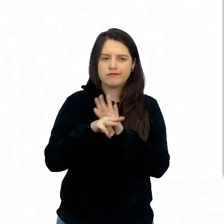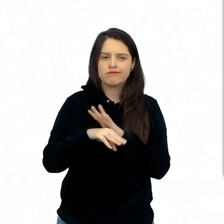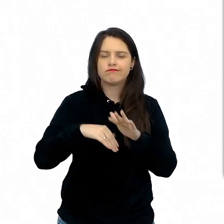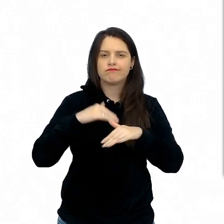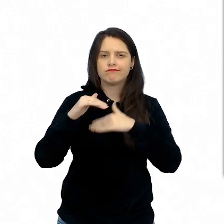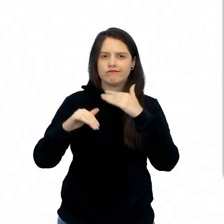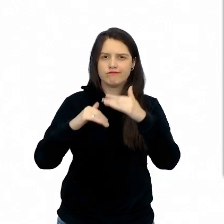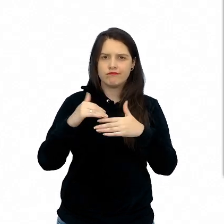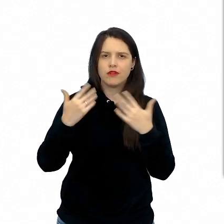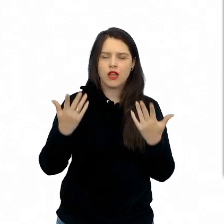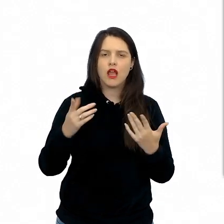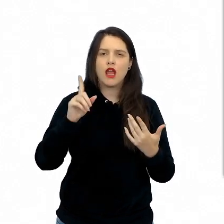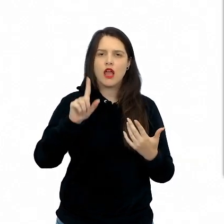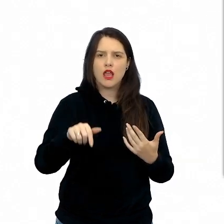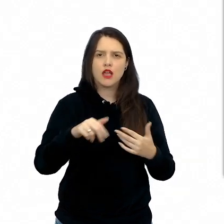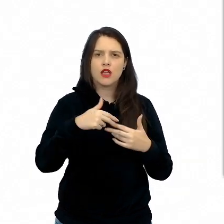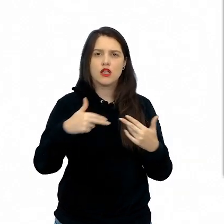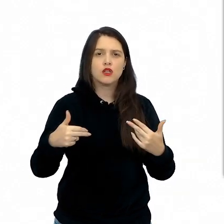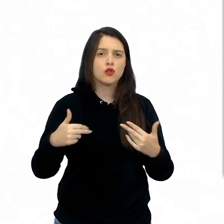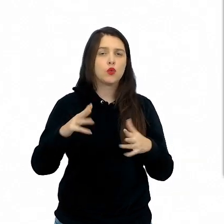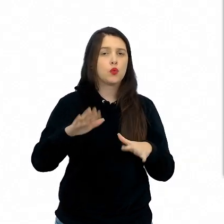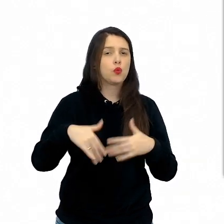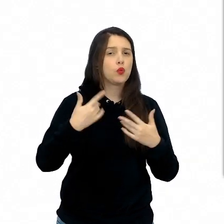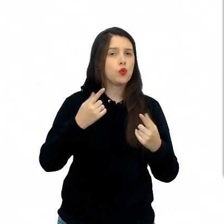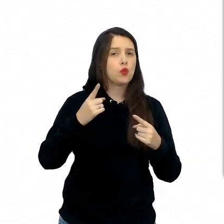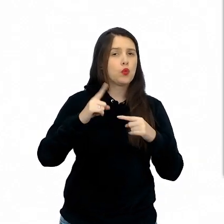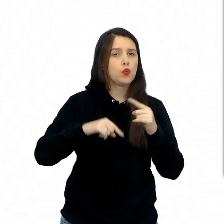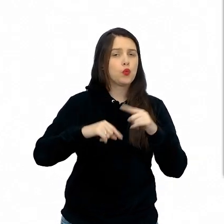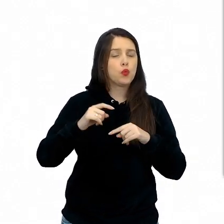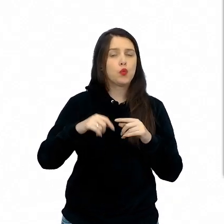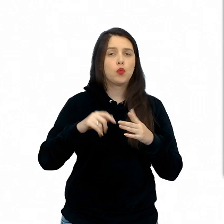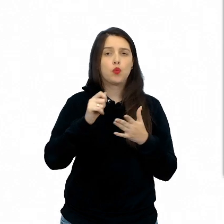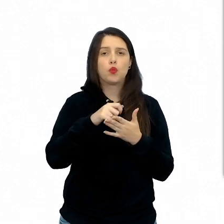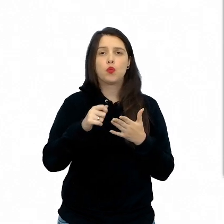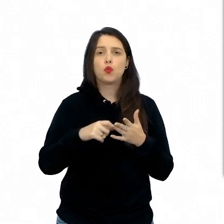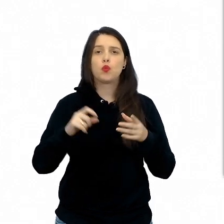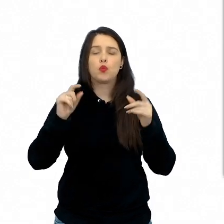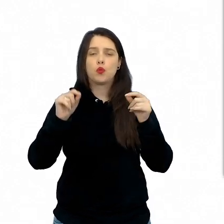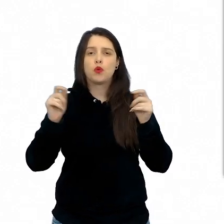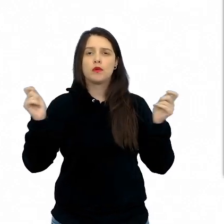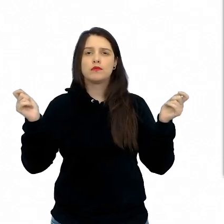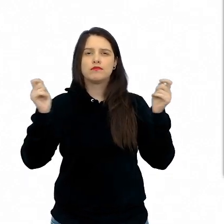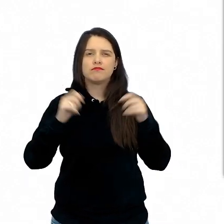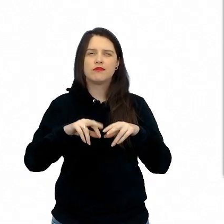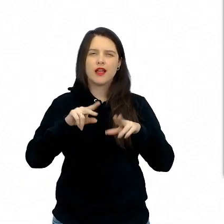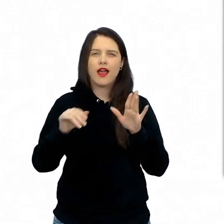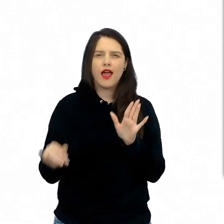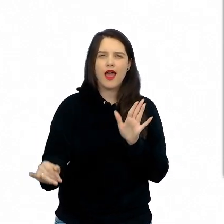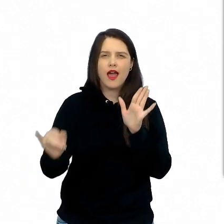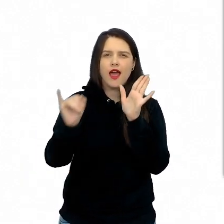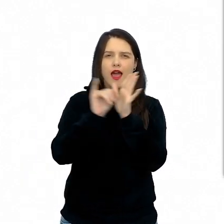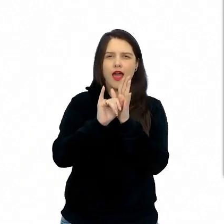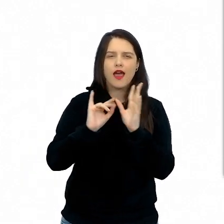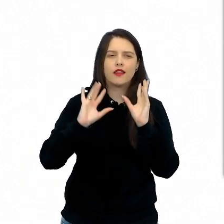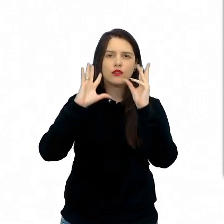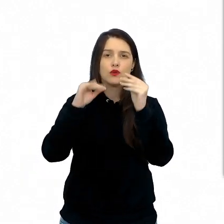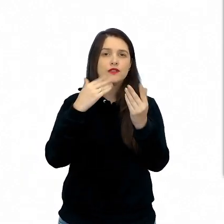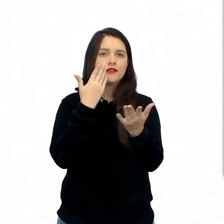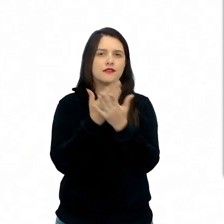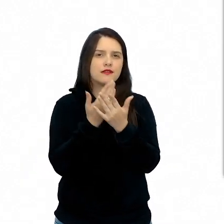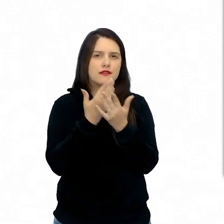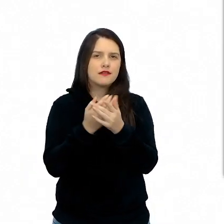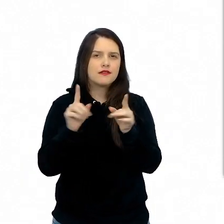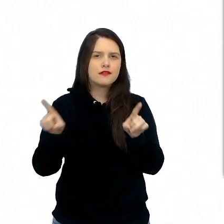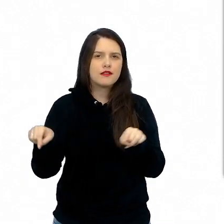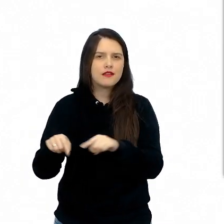Sempre. Visto que ainda não seja posta de forma explícita, é possível sempre identificá-la em todas as aulas.